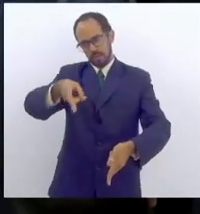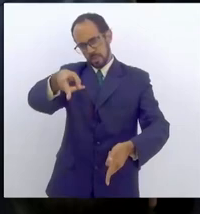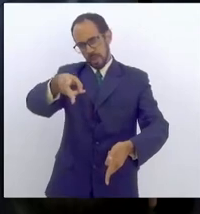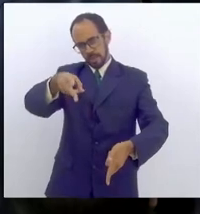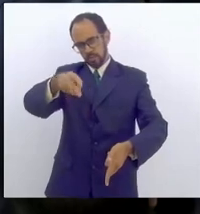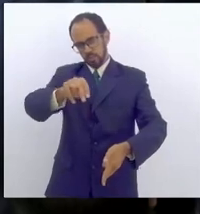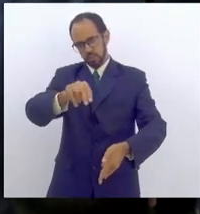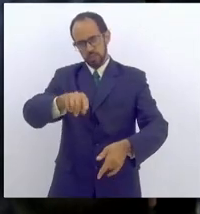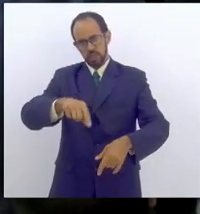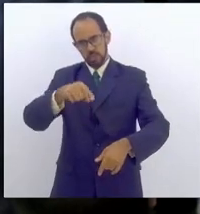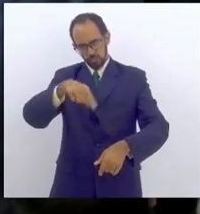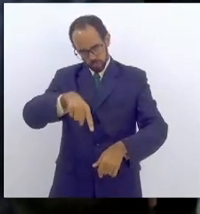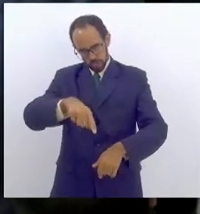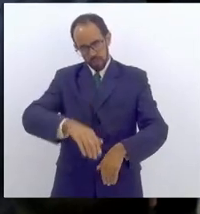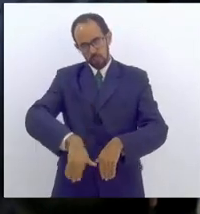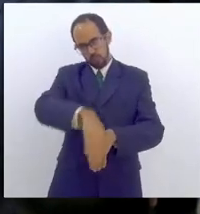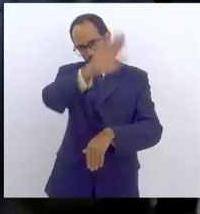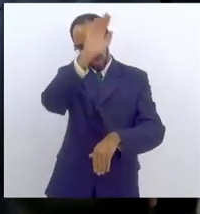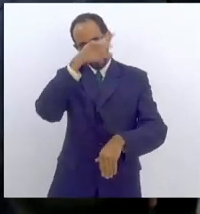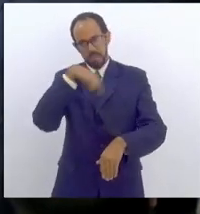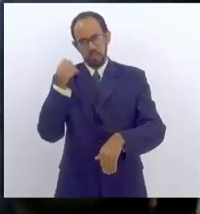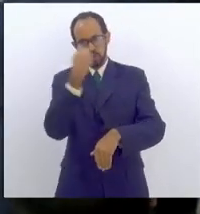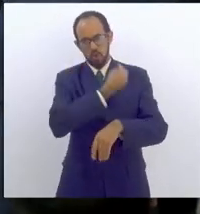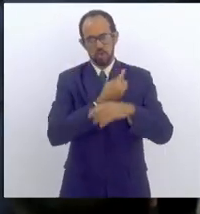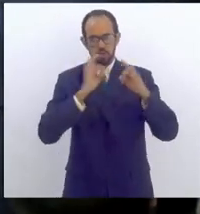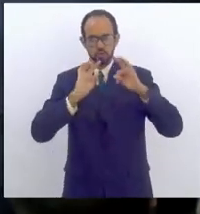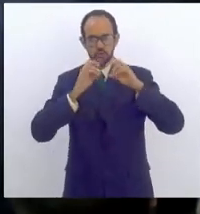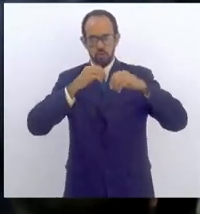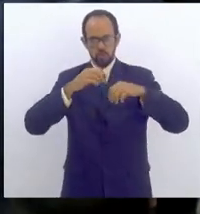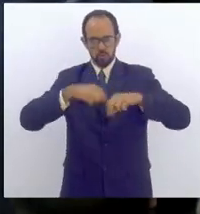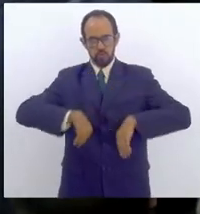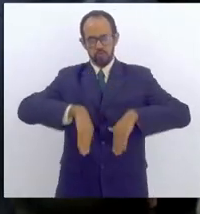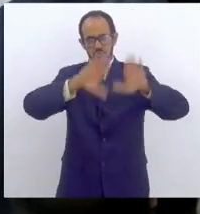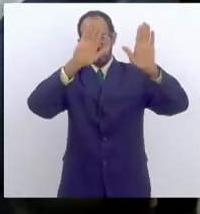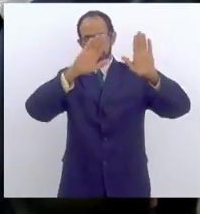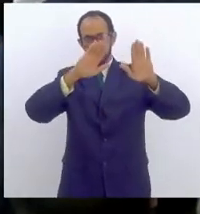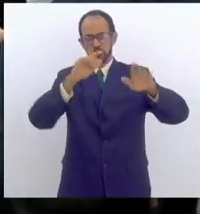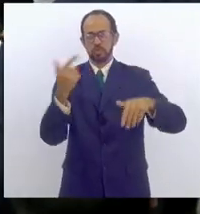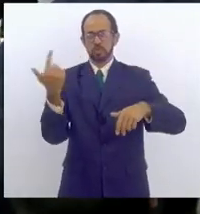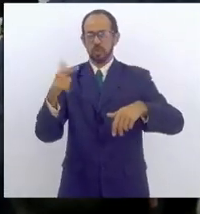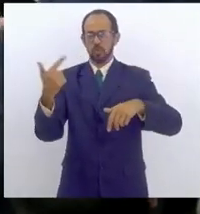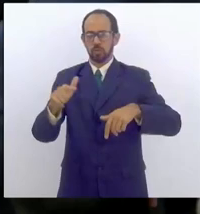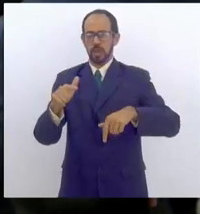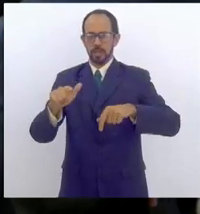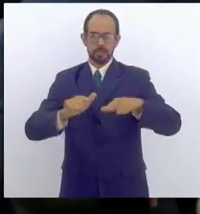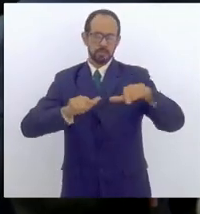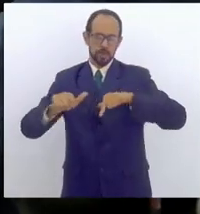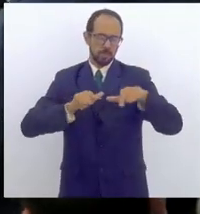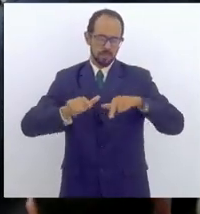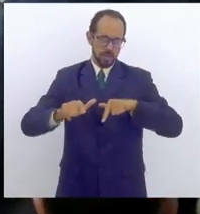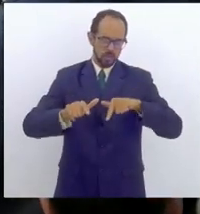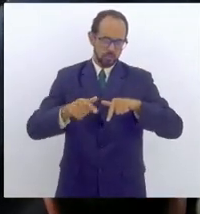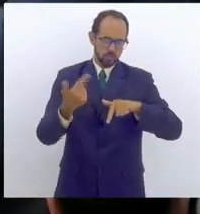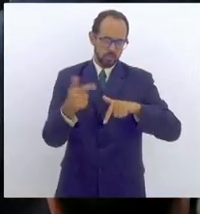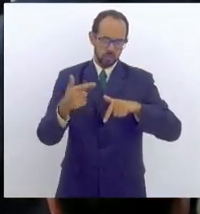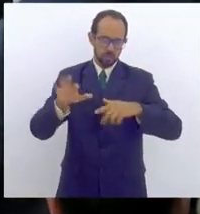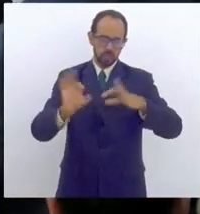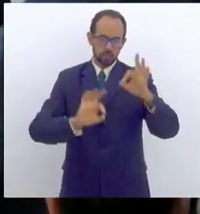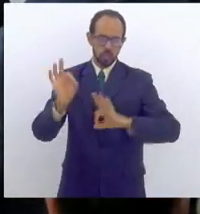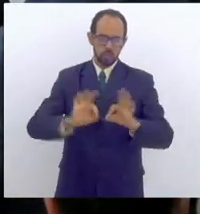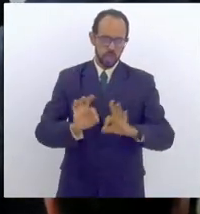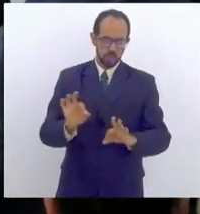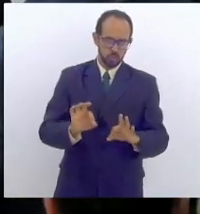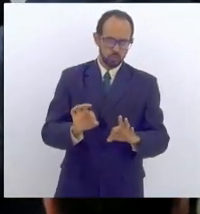vais, e nós vamos, não há obras, não há projeto, não